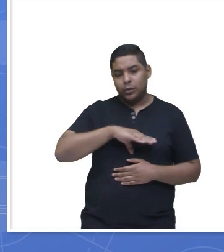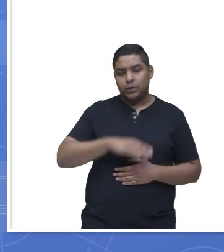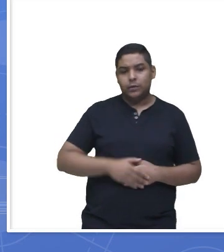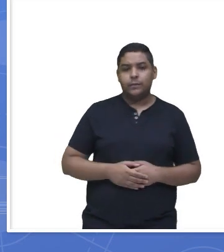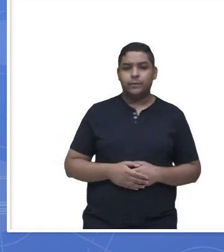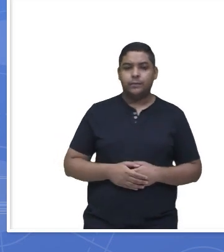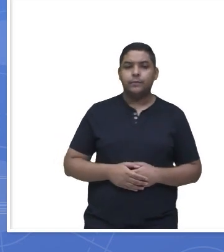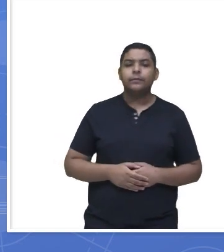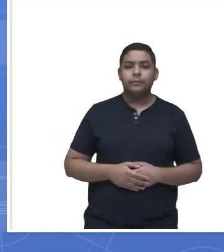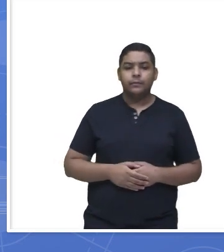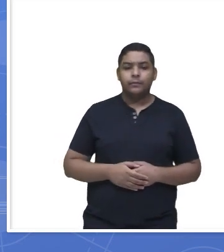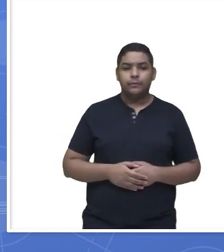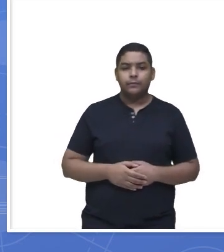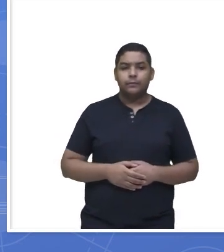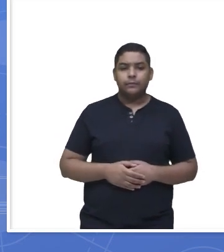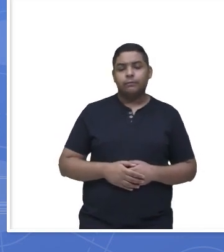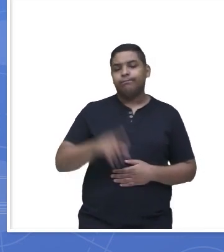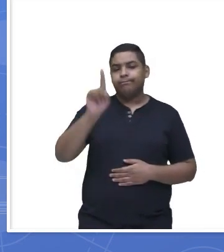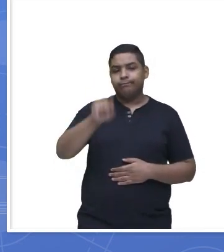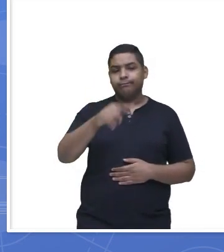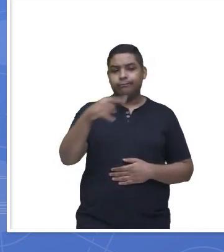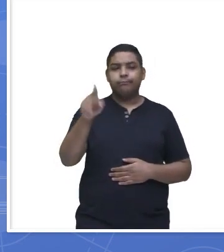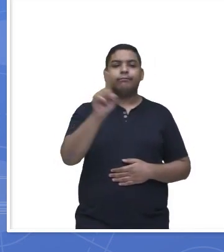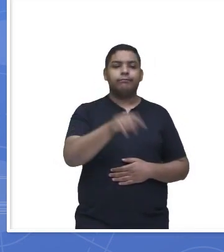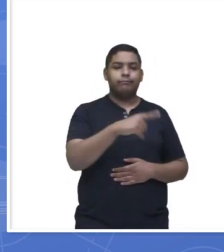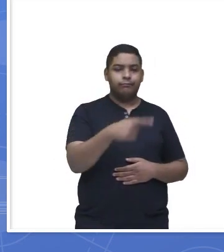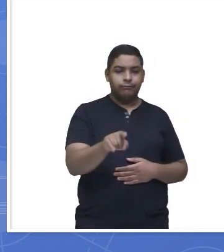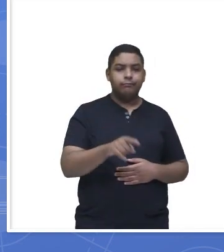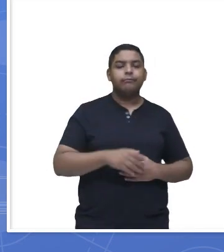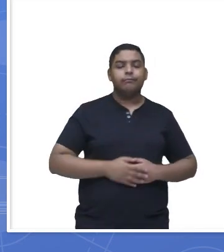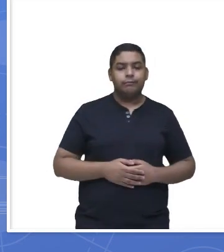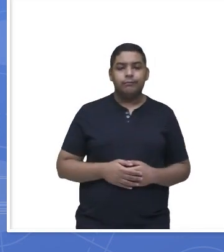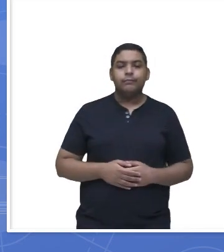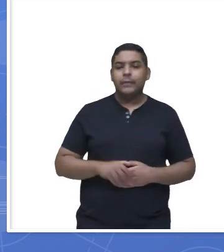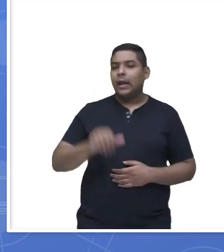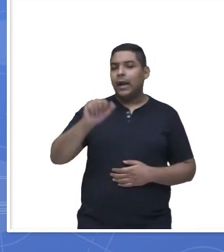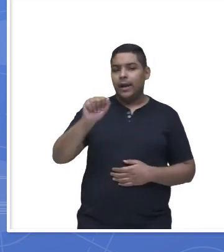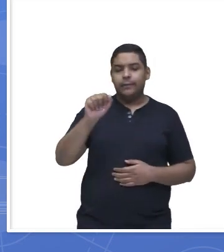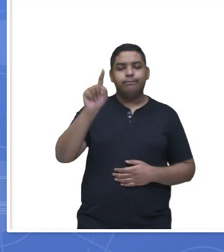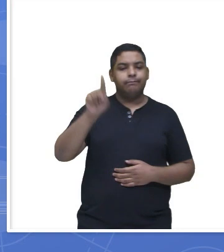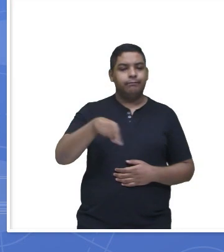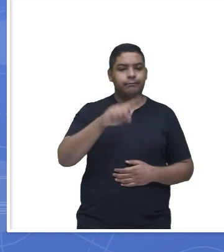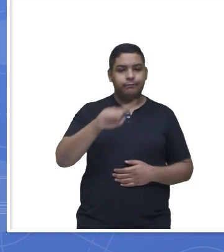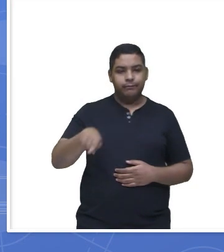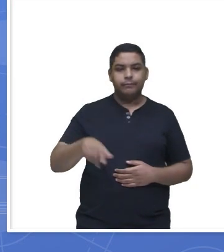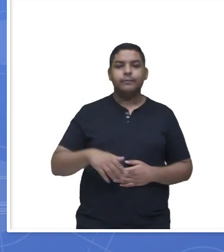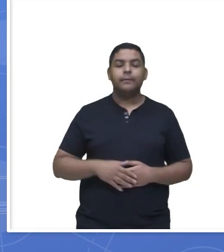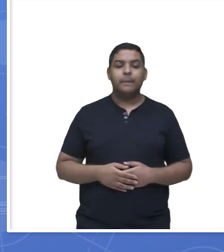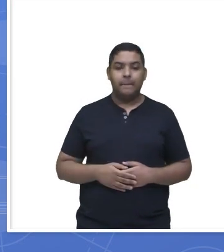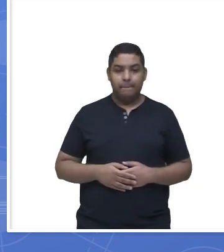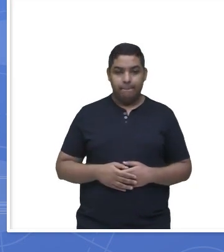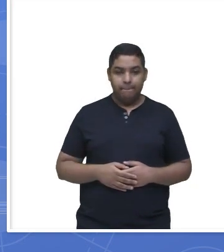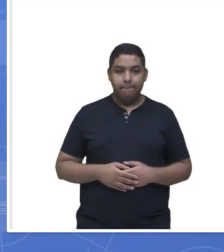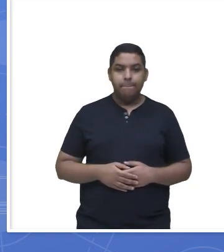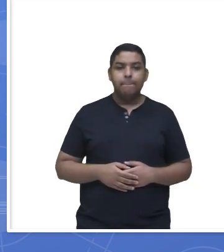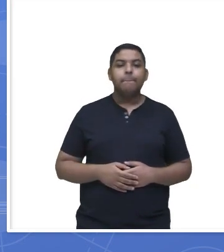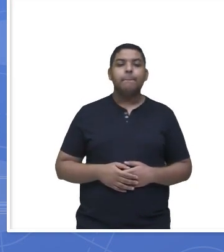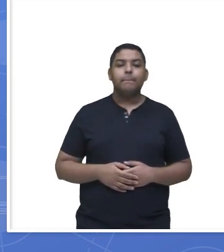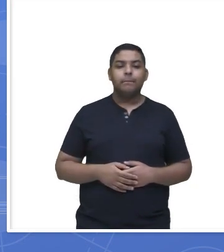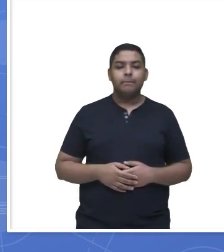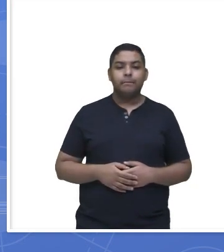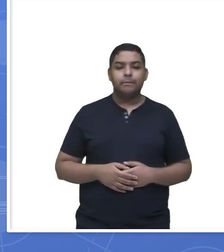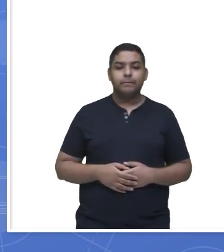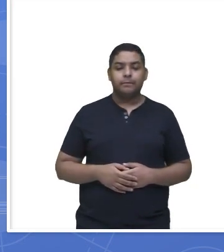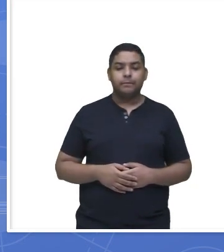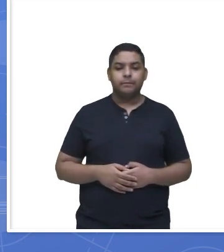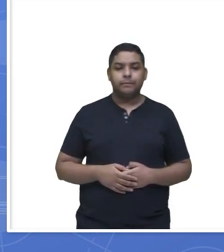que ser heterotônicas. No caso aqui, só anestesia é heterotônica. Aí nós temos a letra B. Em